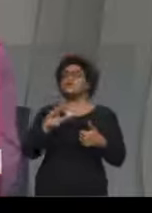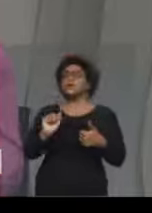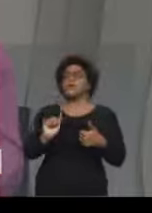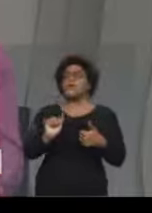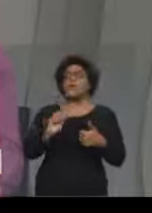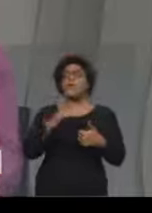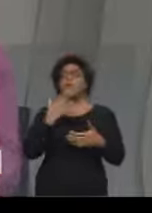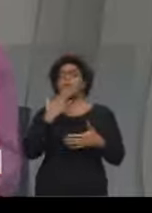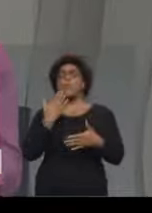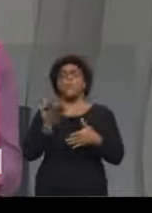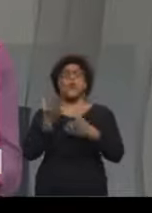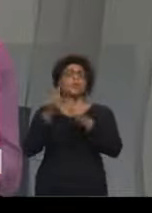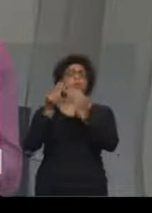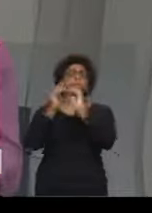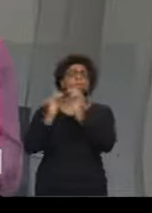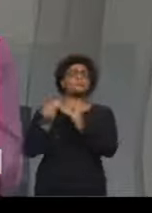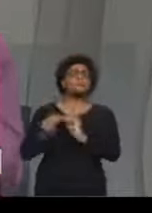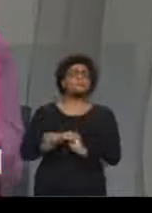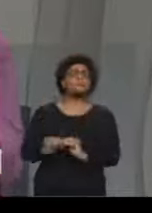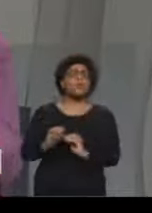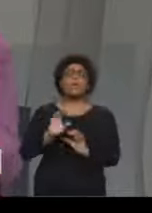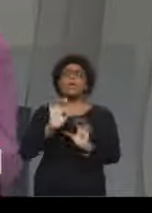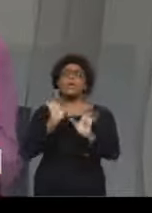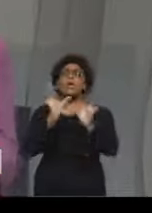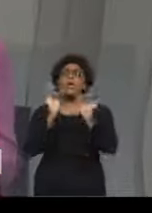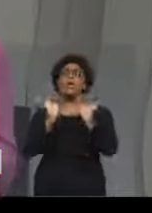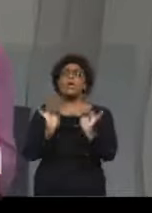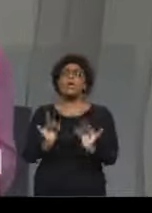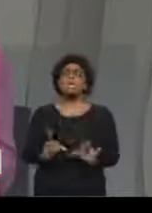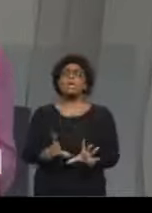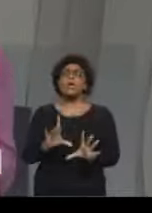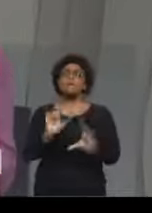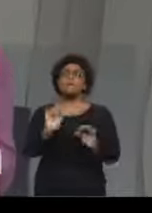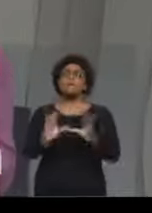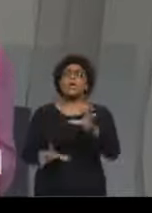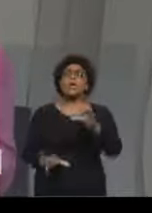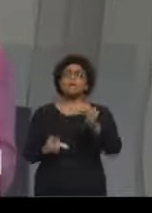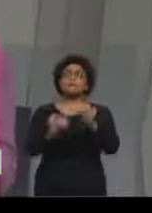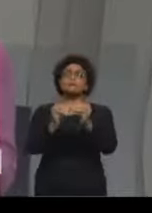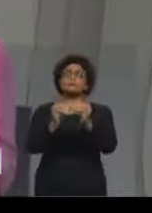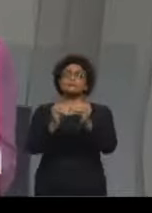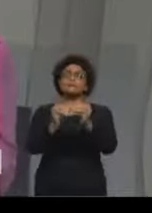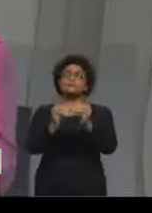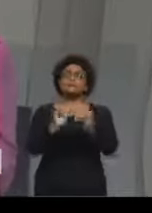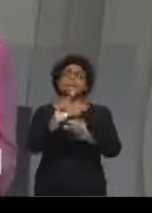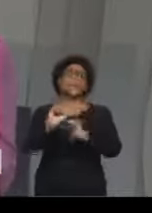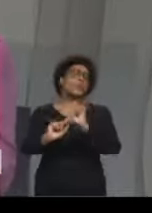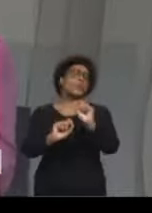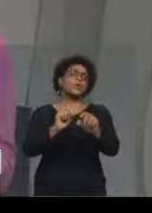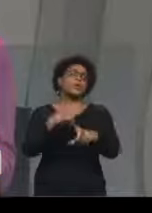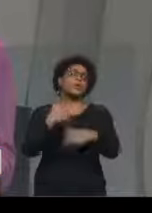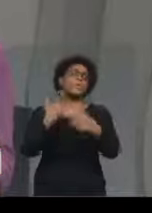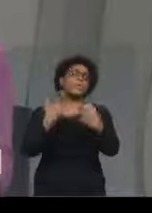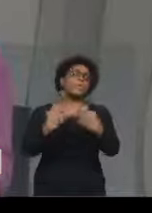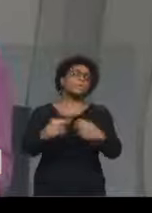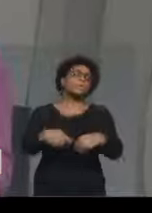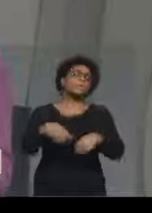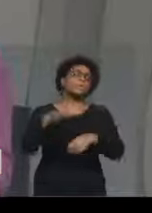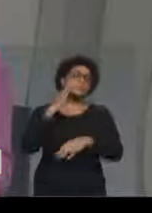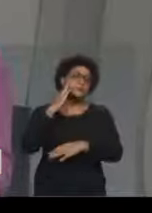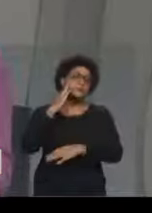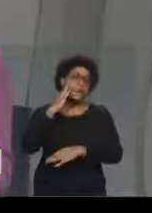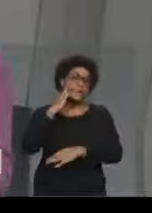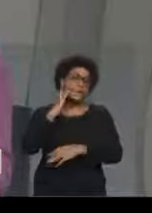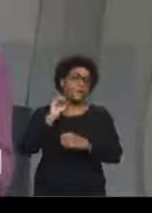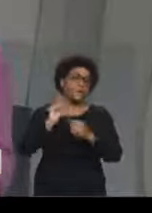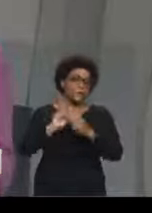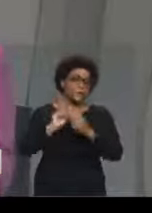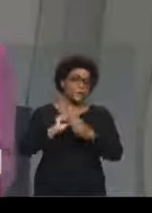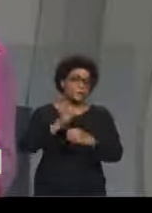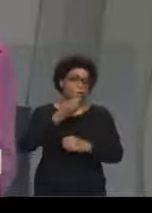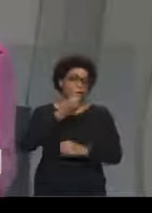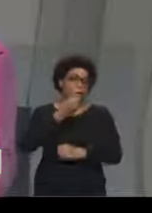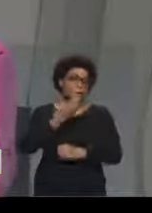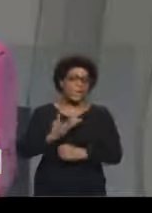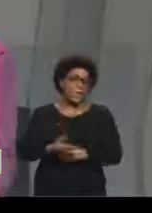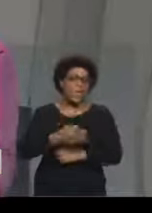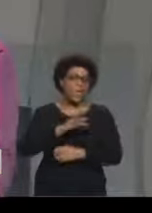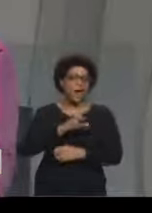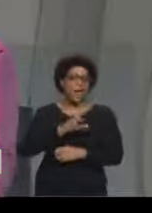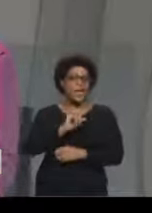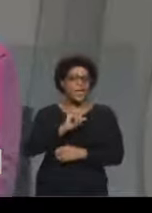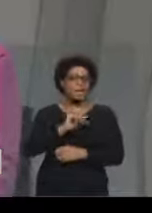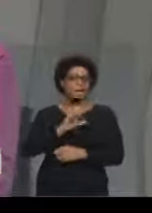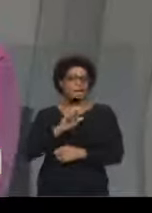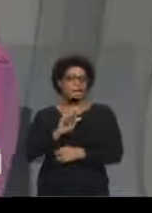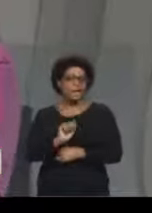os elementos que compõem, o que é necessário saber para fazer uma boa resenha crítica, né? Então foi uma